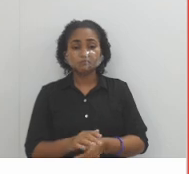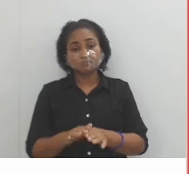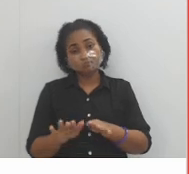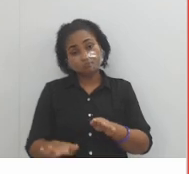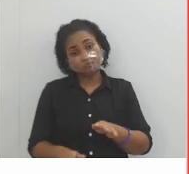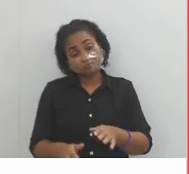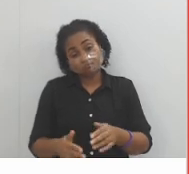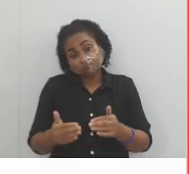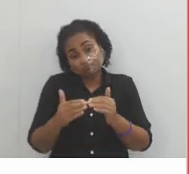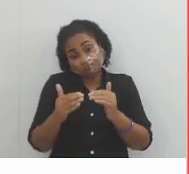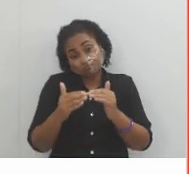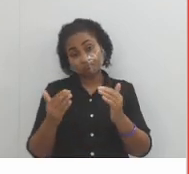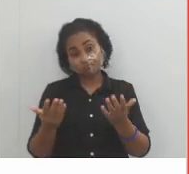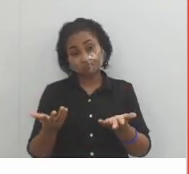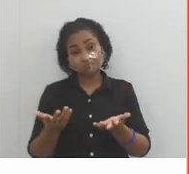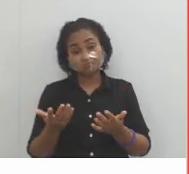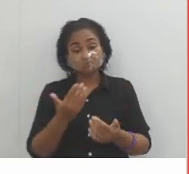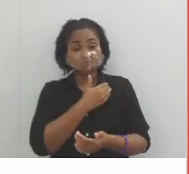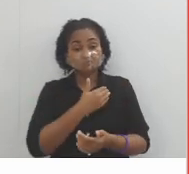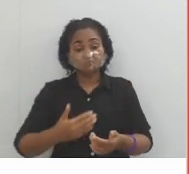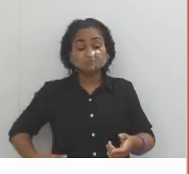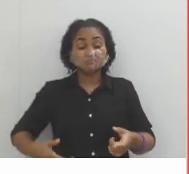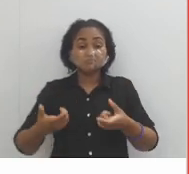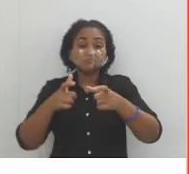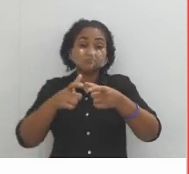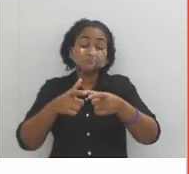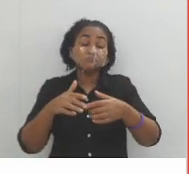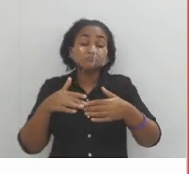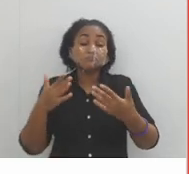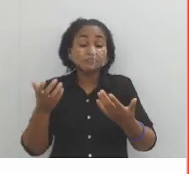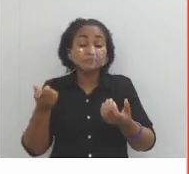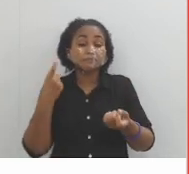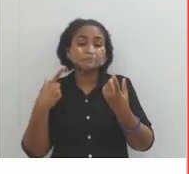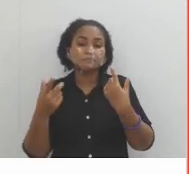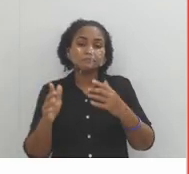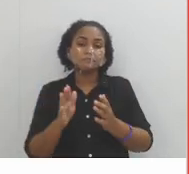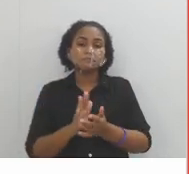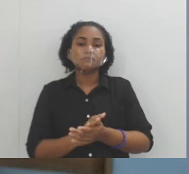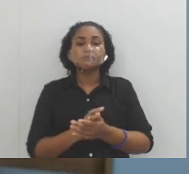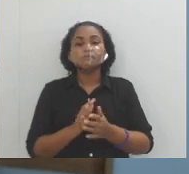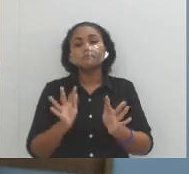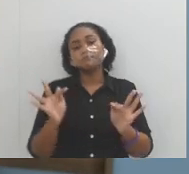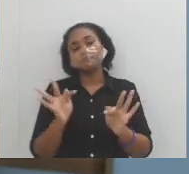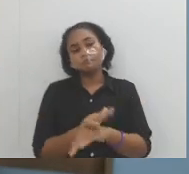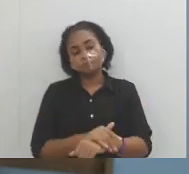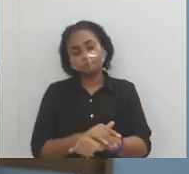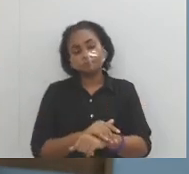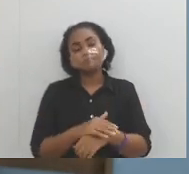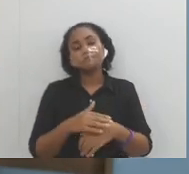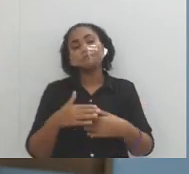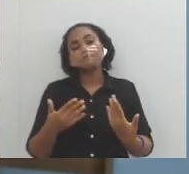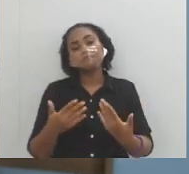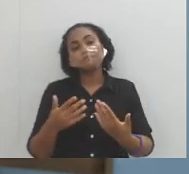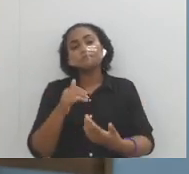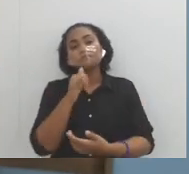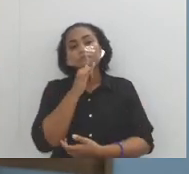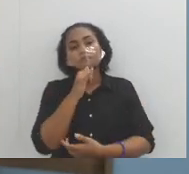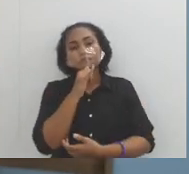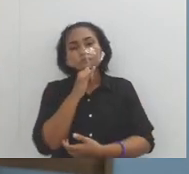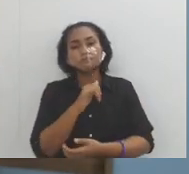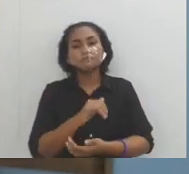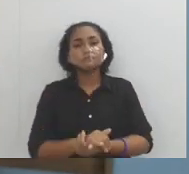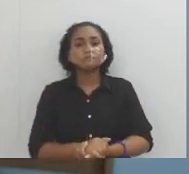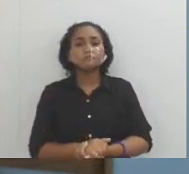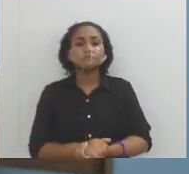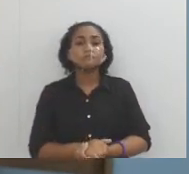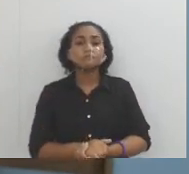que simpatiza com quem governa para uma minoria. Mas, enfim. Pronto, gente. Esses são casos, né, que